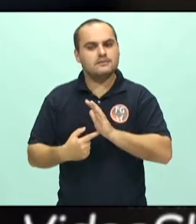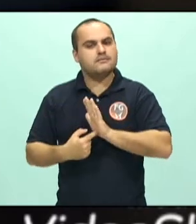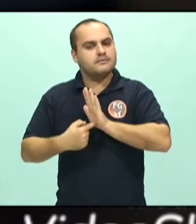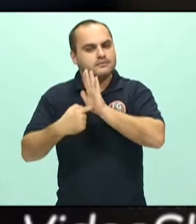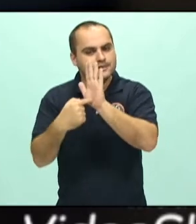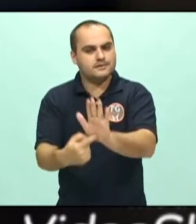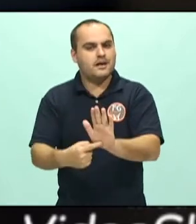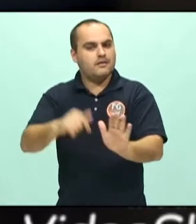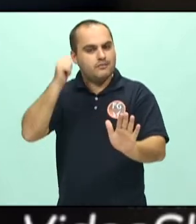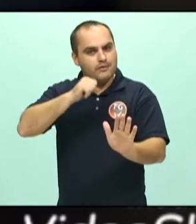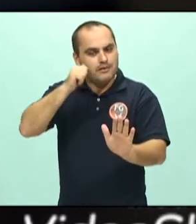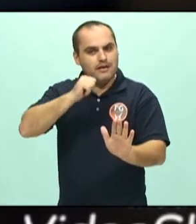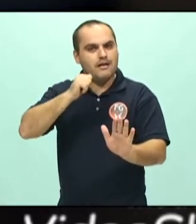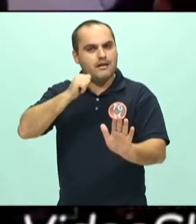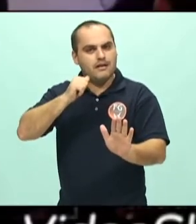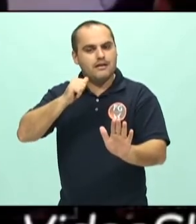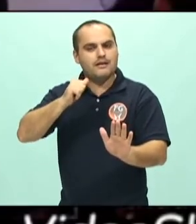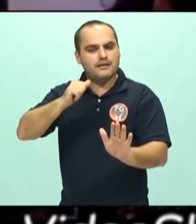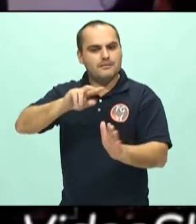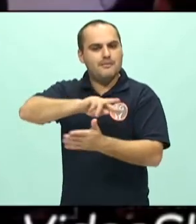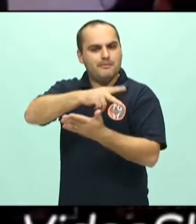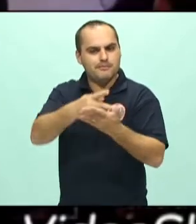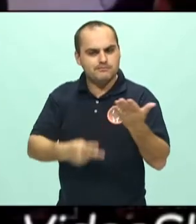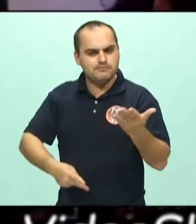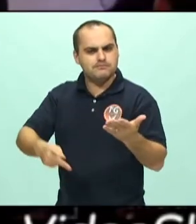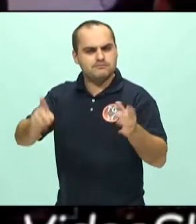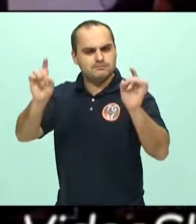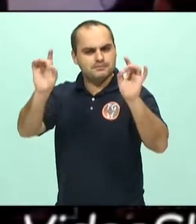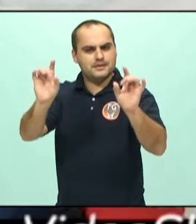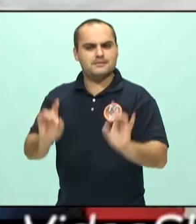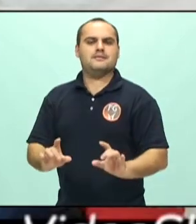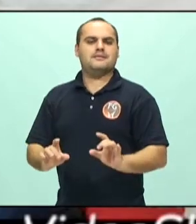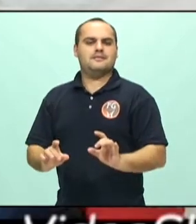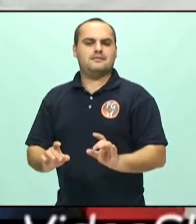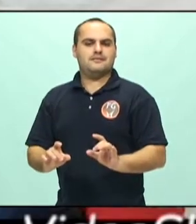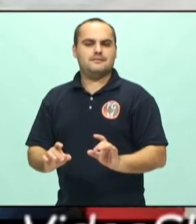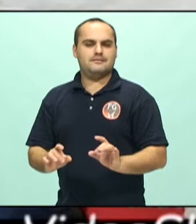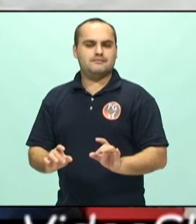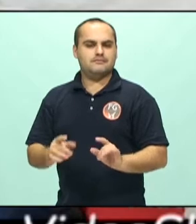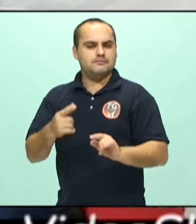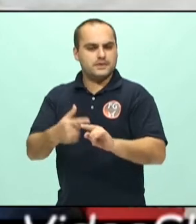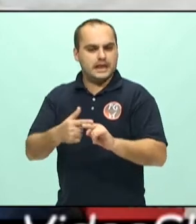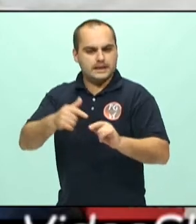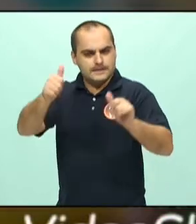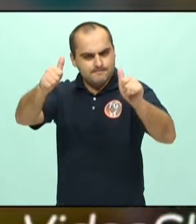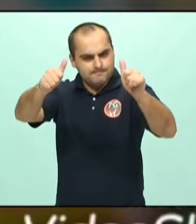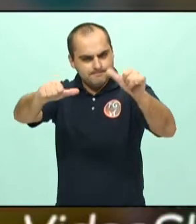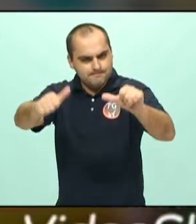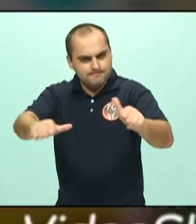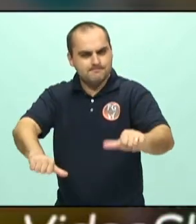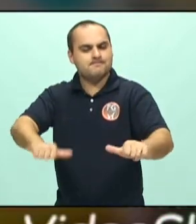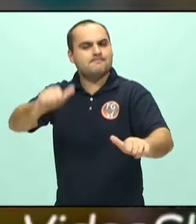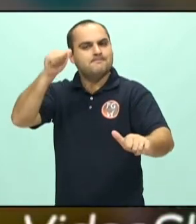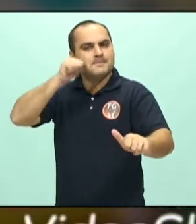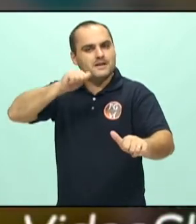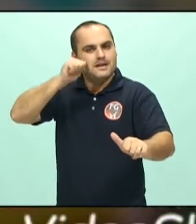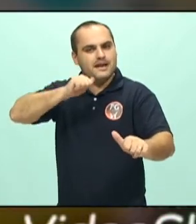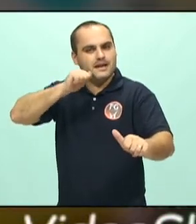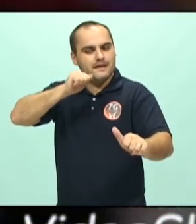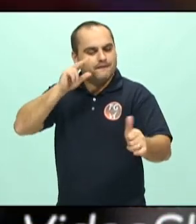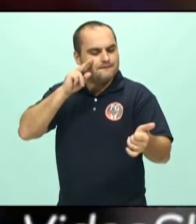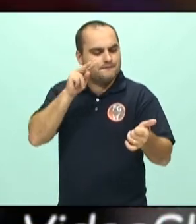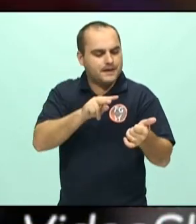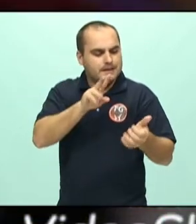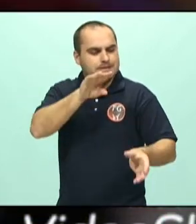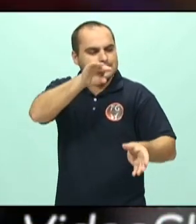apresentar essas mulheres que fizeram a diferença e que fazem a diferença. Então, quando você analisa o percurso da mulher dentro